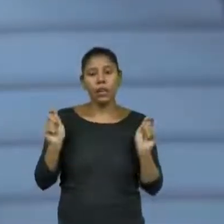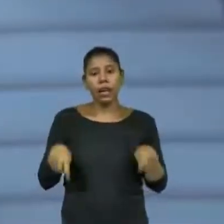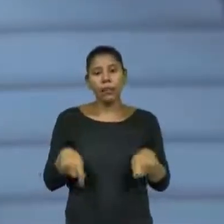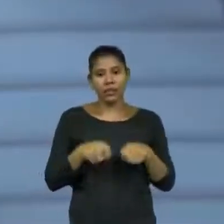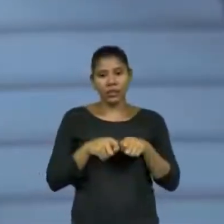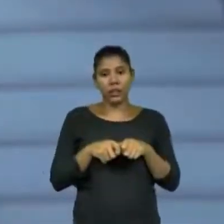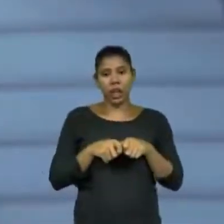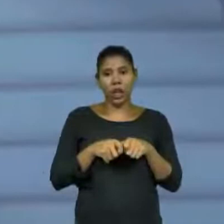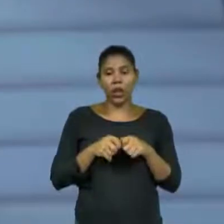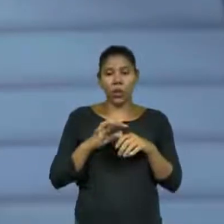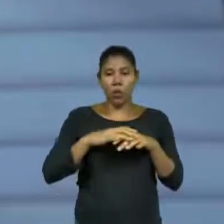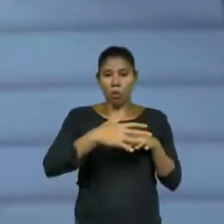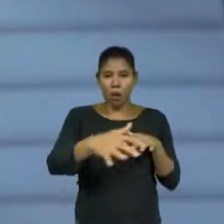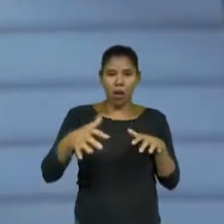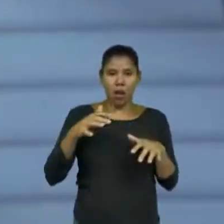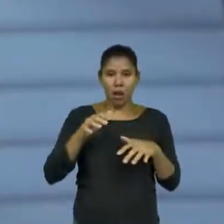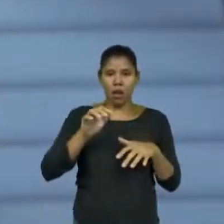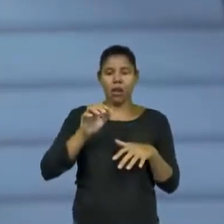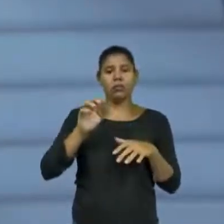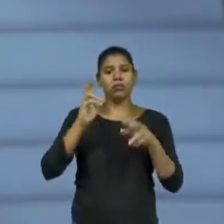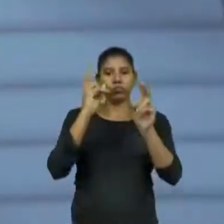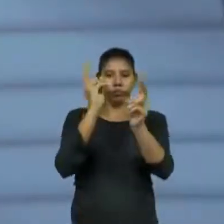mar, ela está